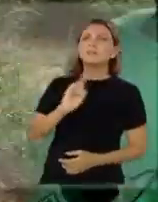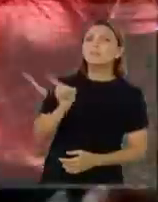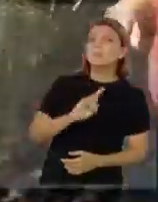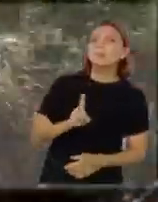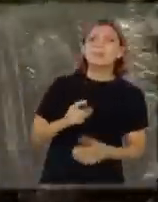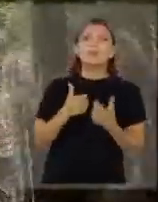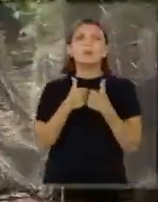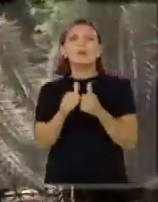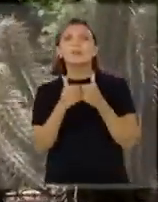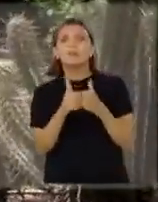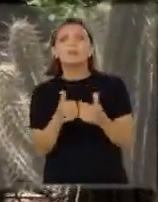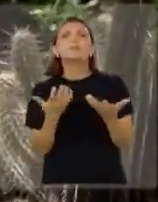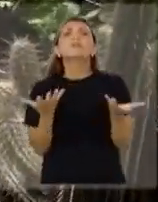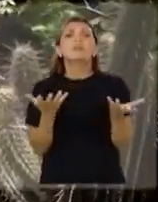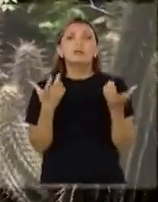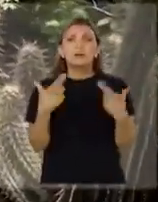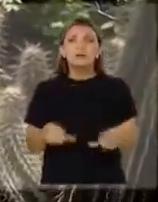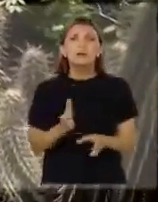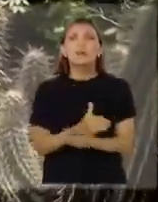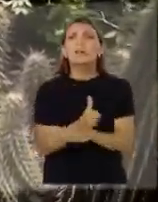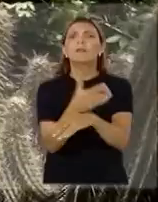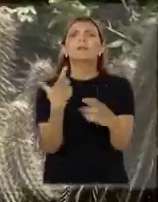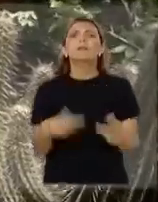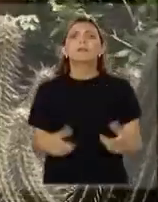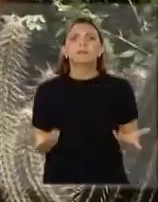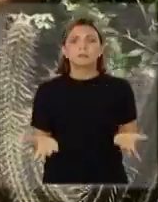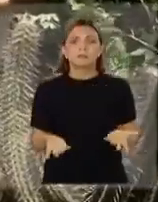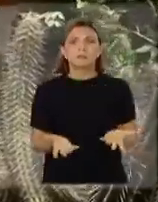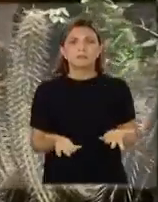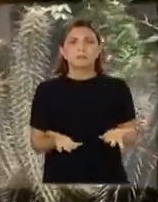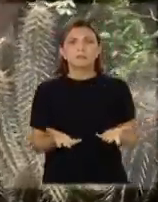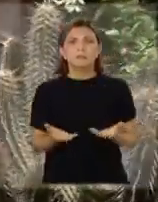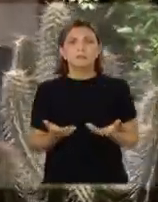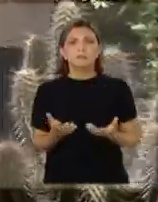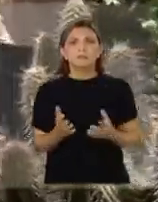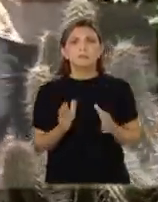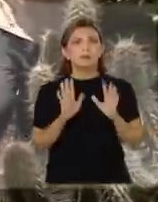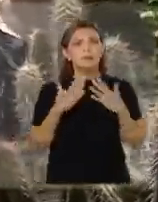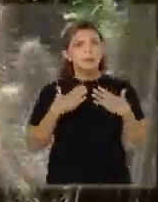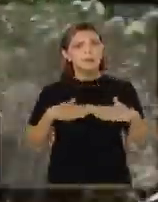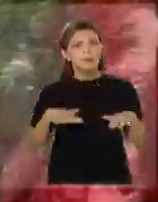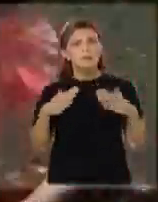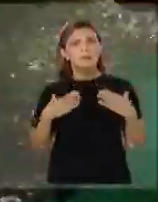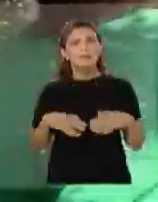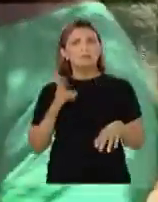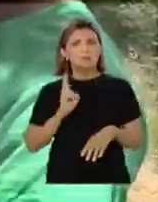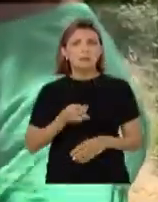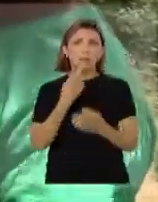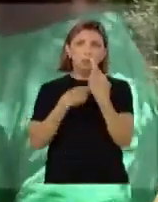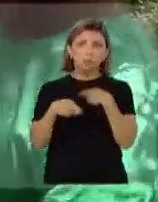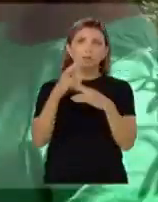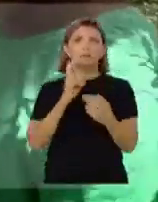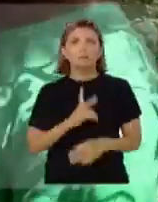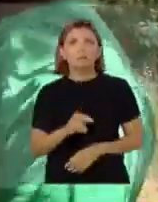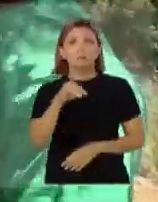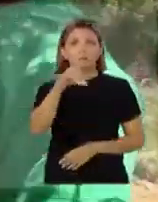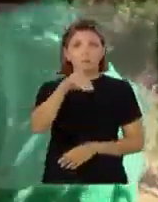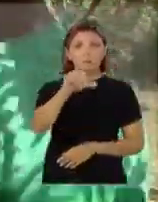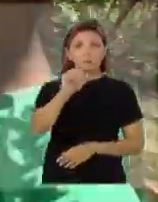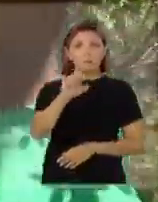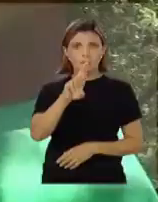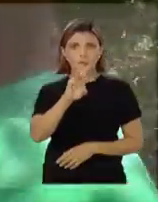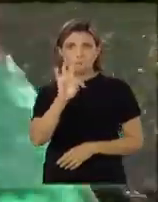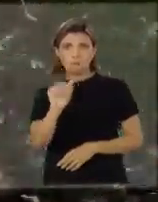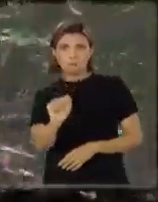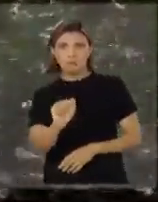mãe dela. Não é isso, Tata. É que o ônibus não fez nenhum contato com a gente até agora. Ah, então vamos tá com bom, ela, então. A Marta sempre